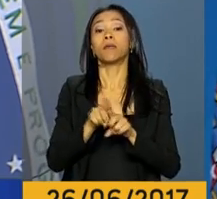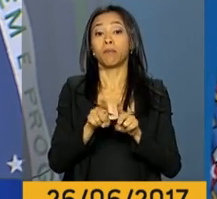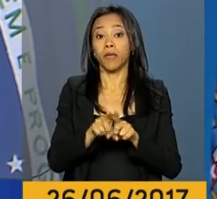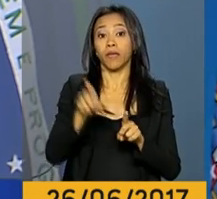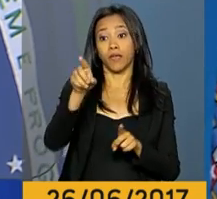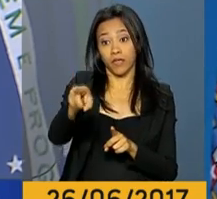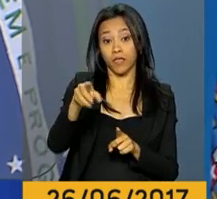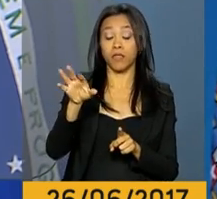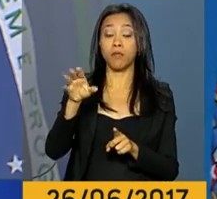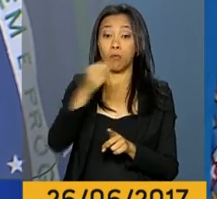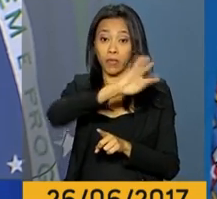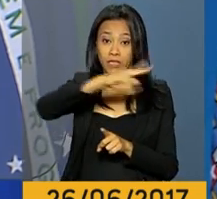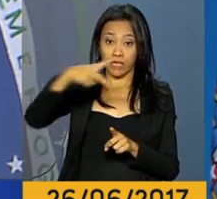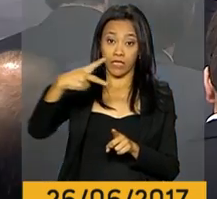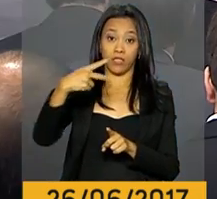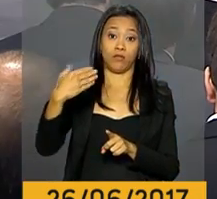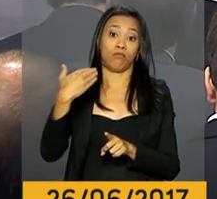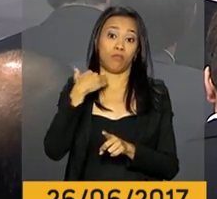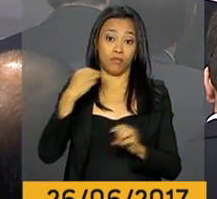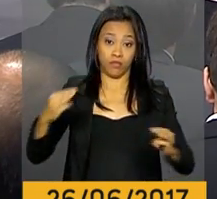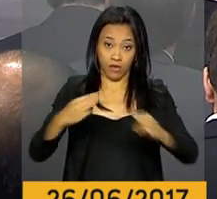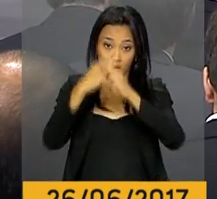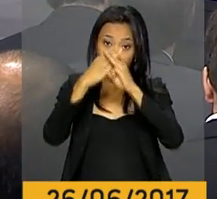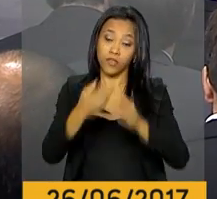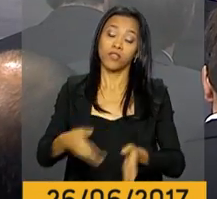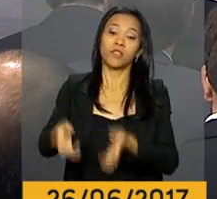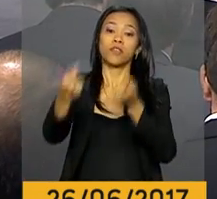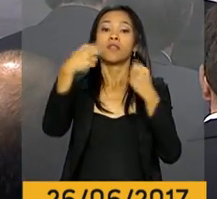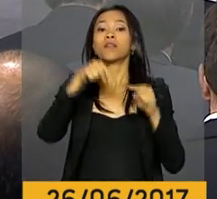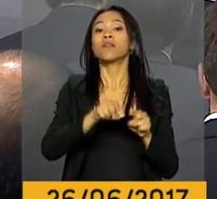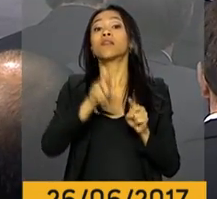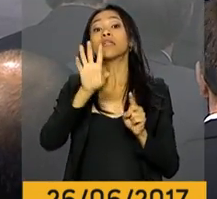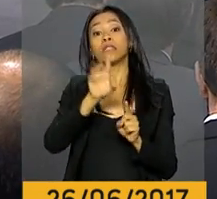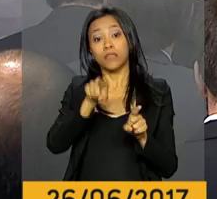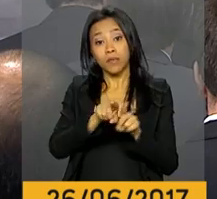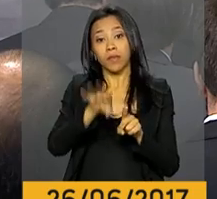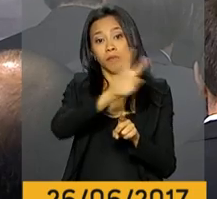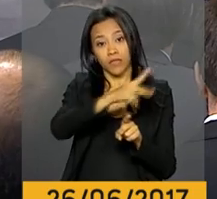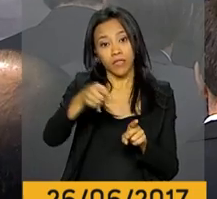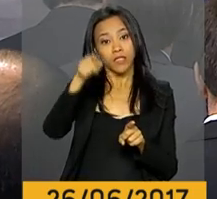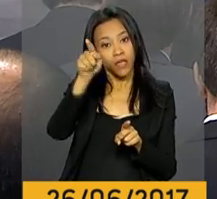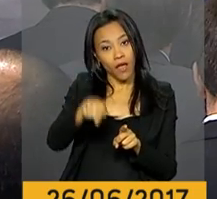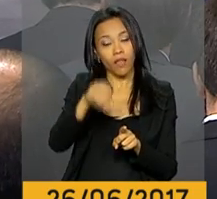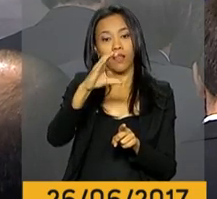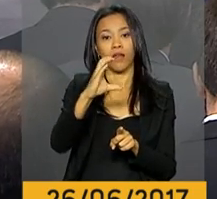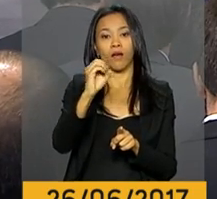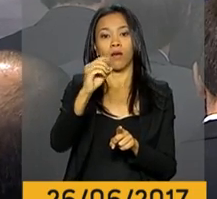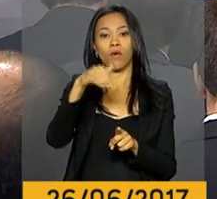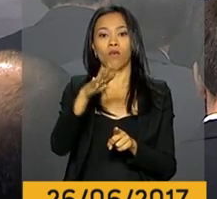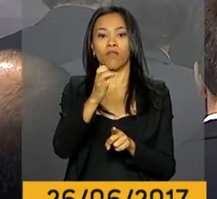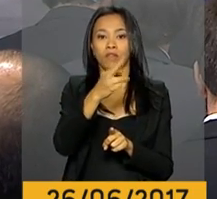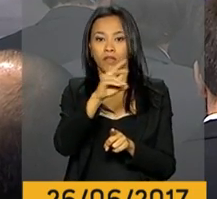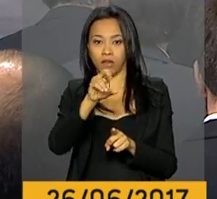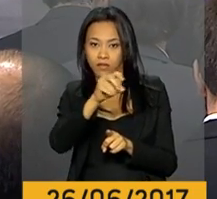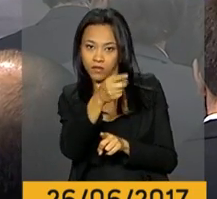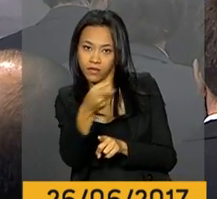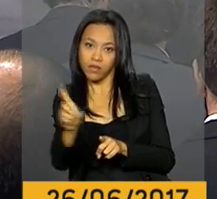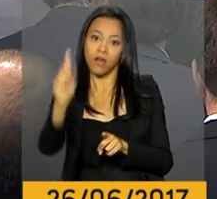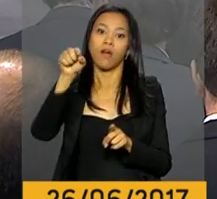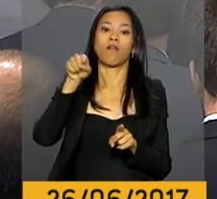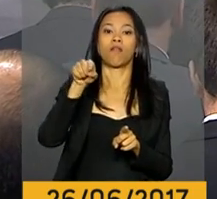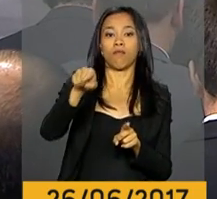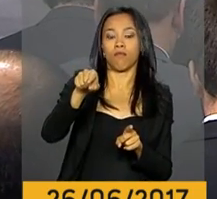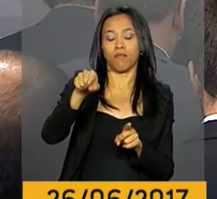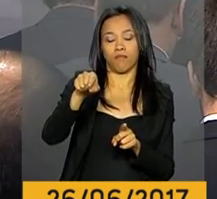da caixa e o sor Honório Pinheiro que é Presidente da Confederação Nacional de dirigentes